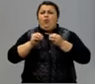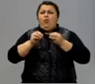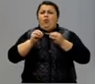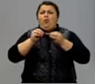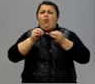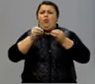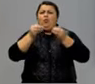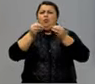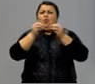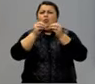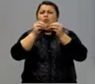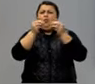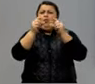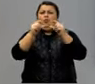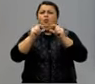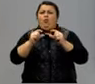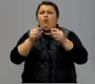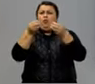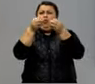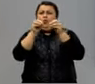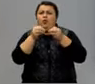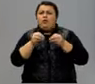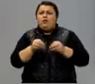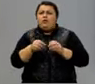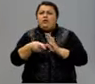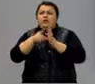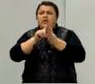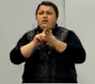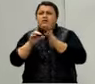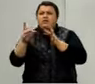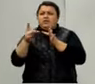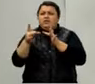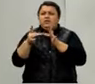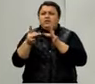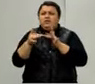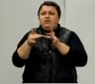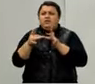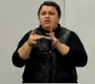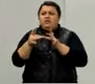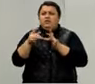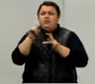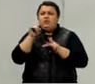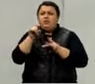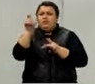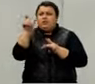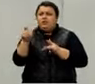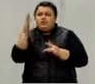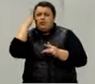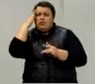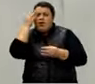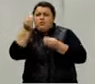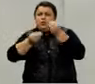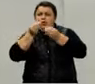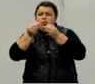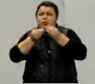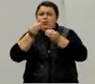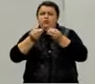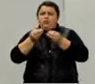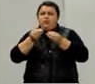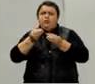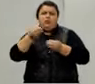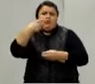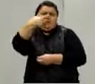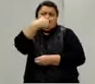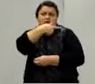questão. Então, de maneira geral, é como a pessoa sabe como funciona a vacina, ela já vai saber